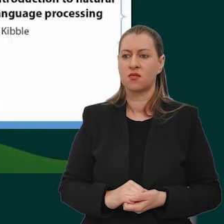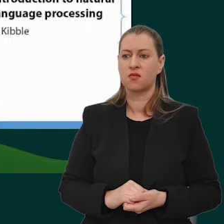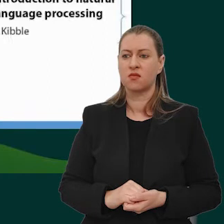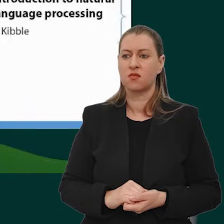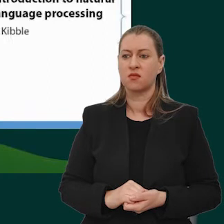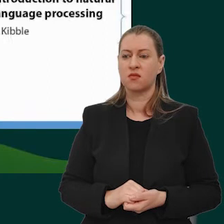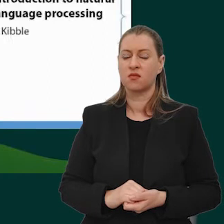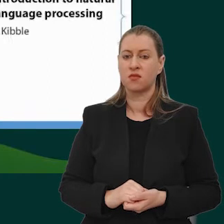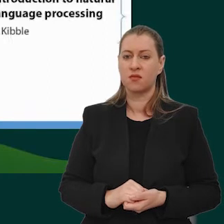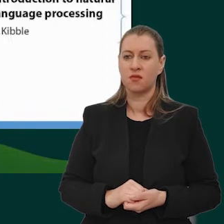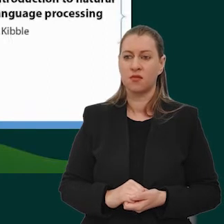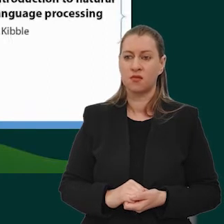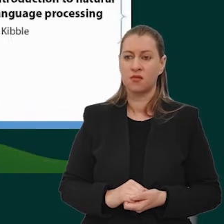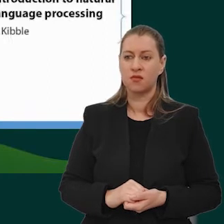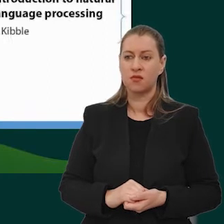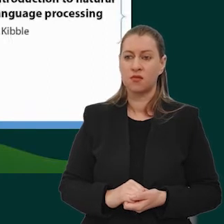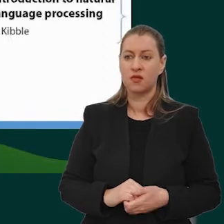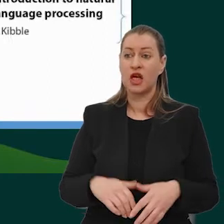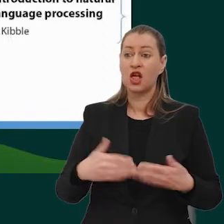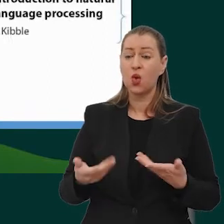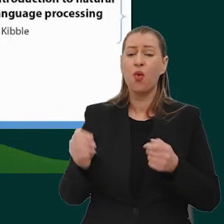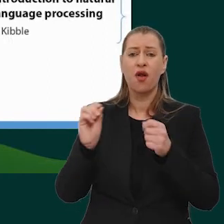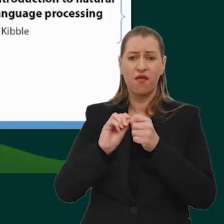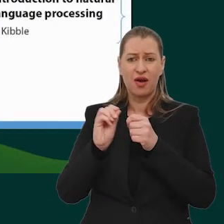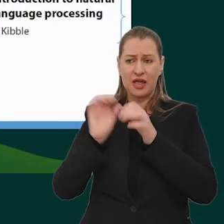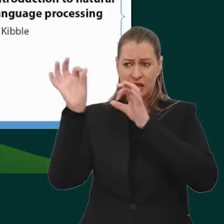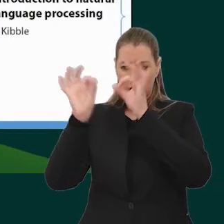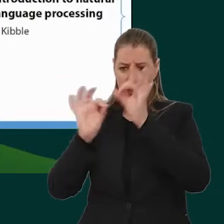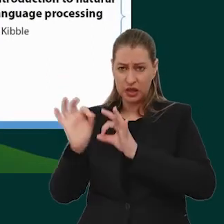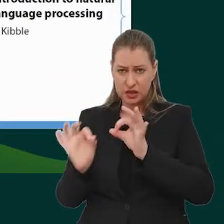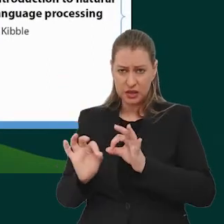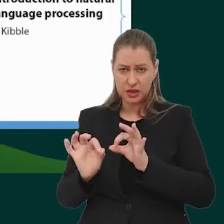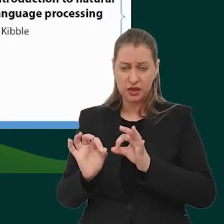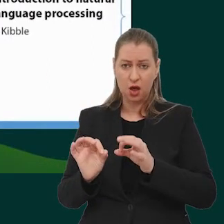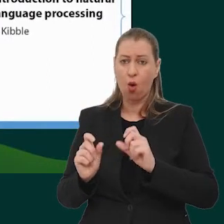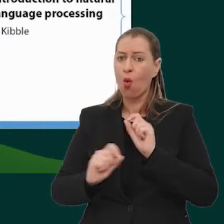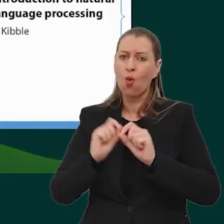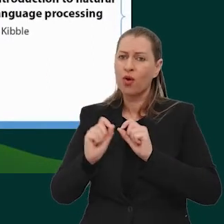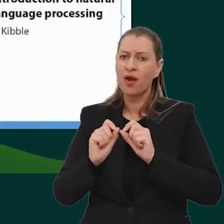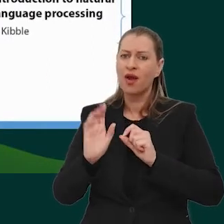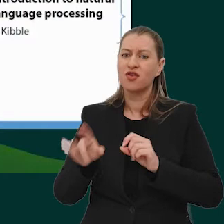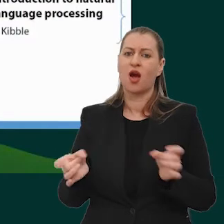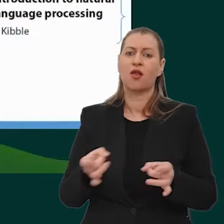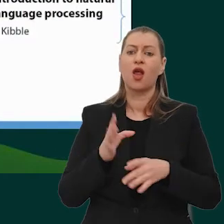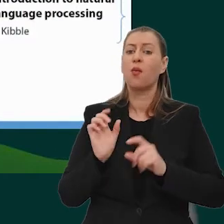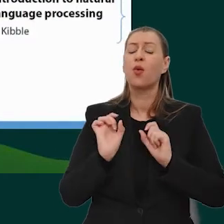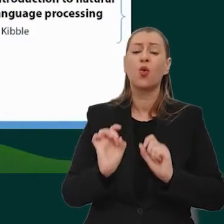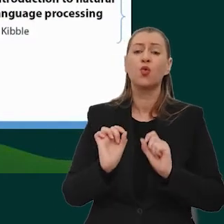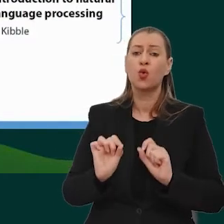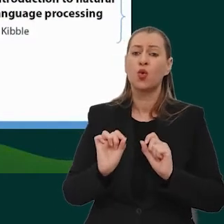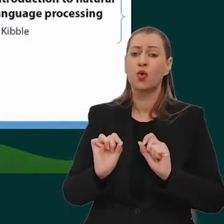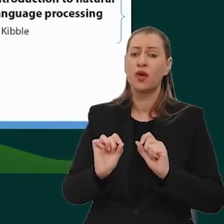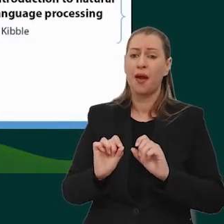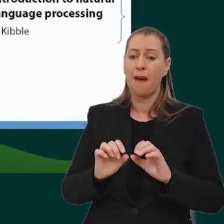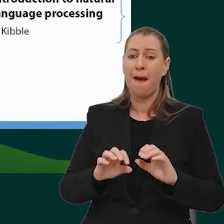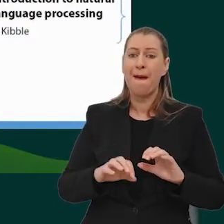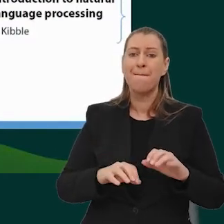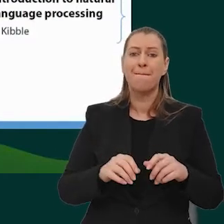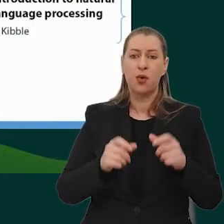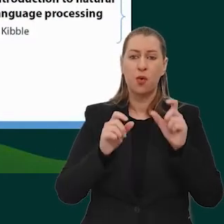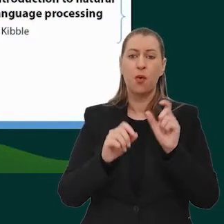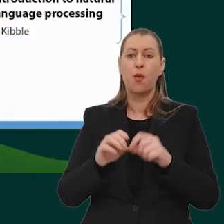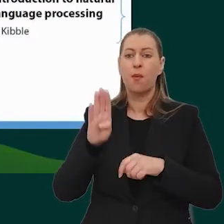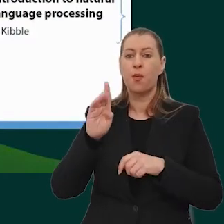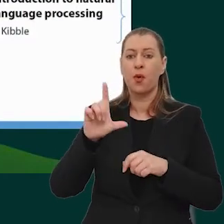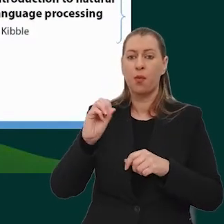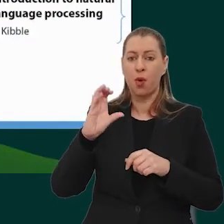salto aqui temporal. Quando ele faz isso, ele se prepara para não só separar os blocos,